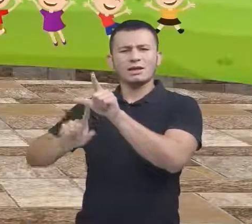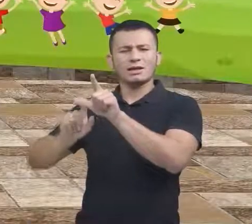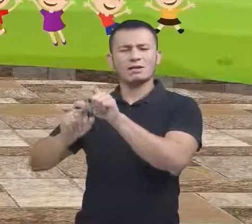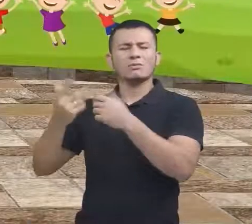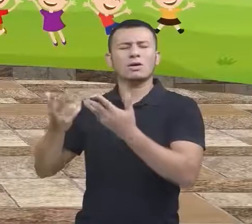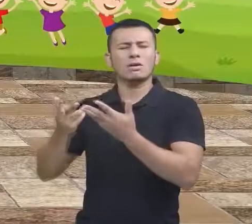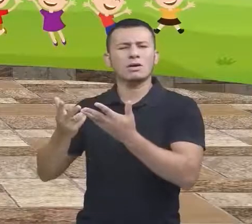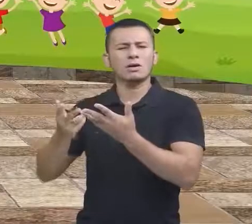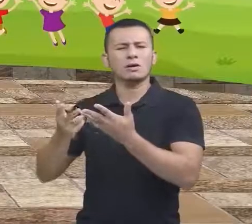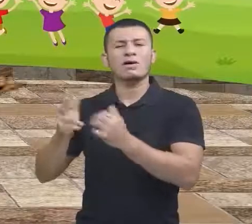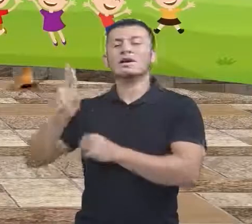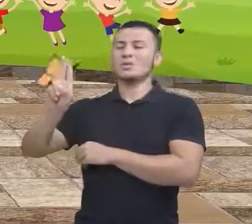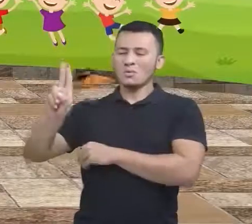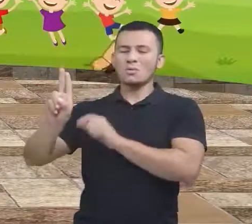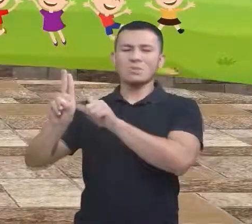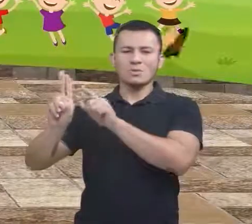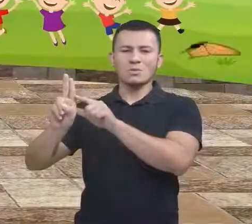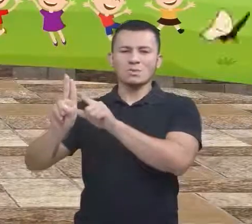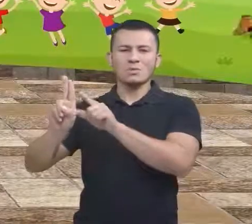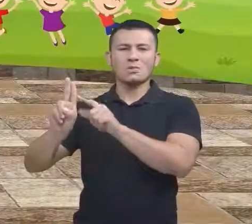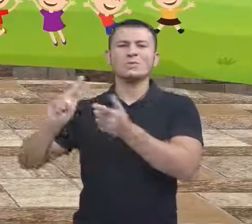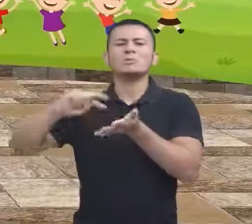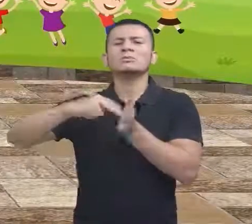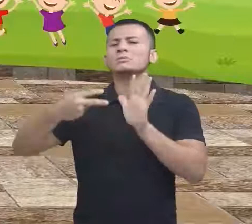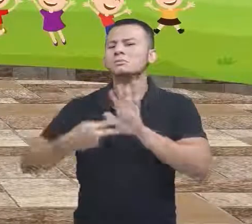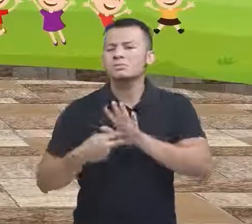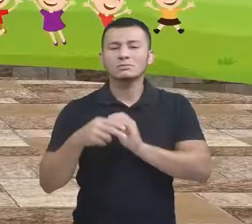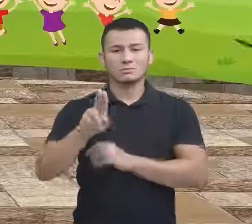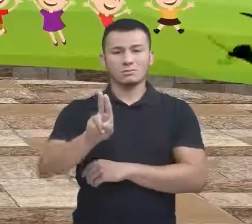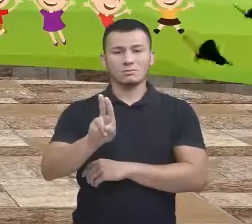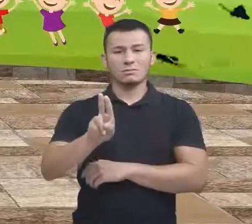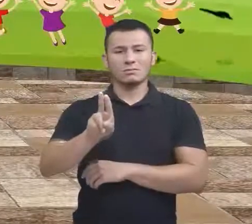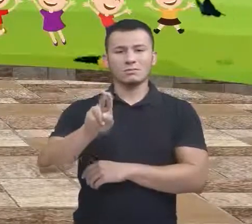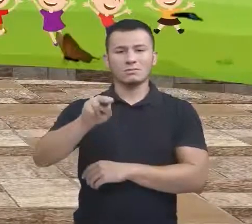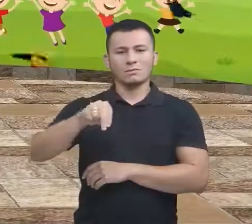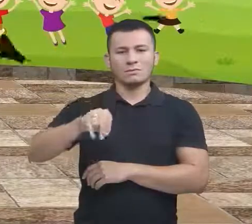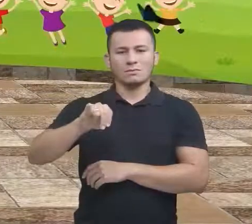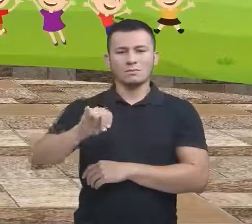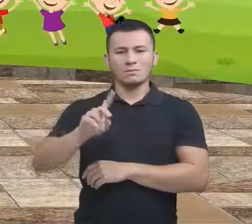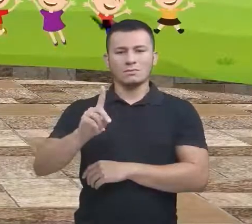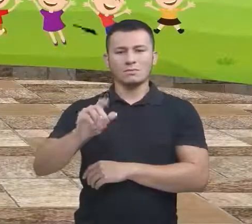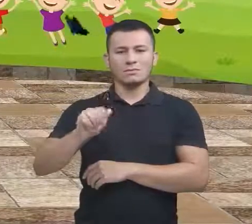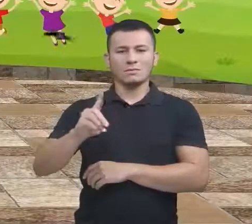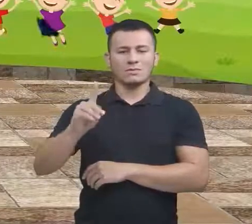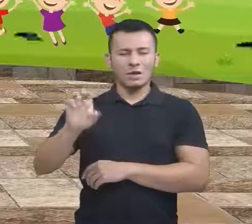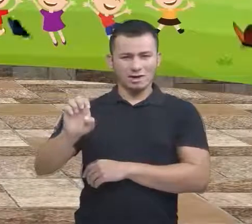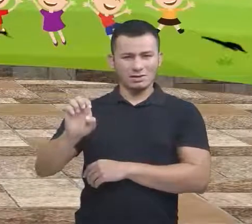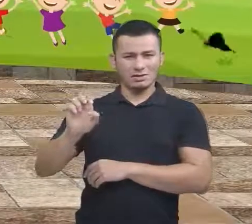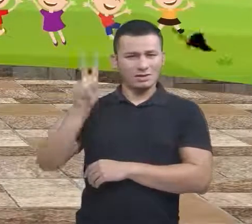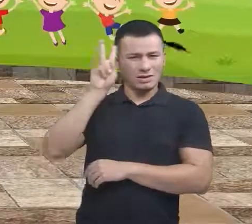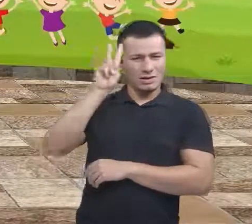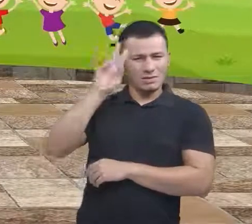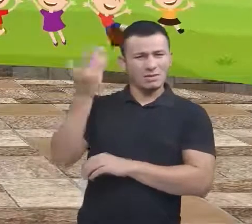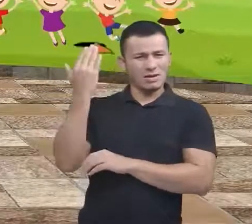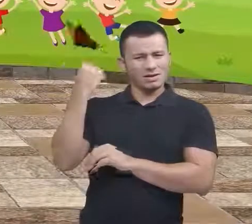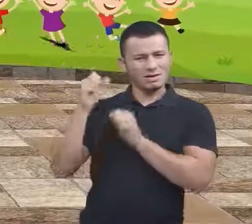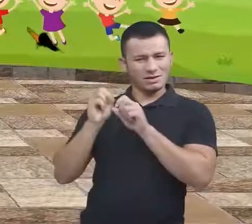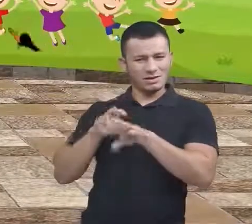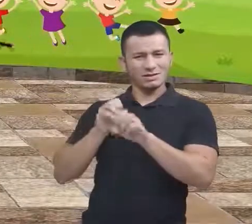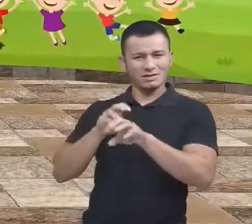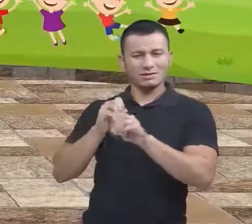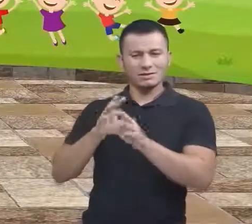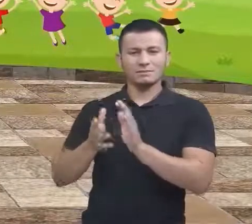é a letra U de quente unidade lembram-se que eu já isso mesmo para vocês